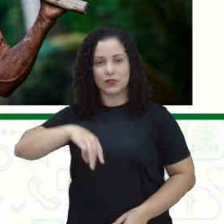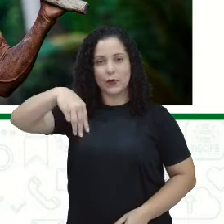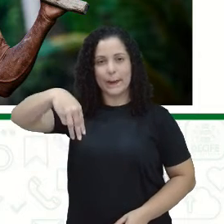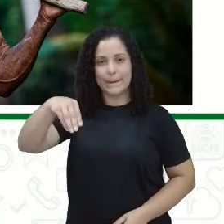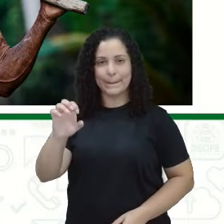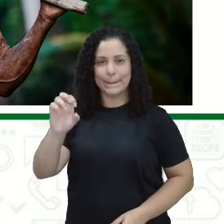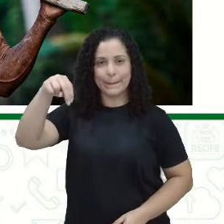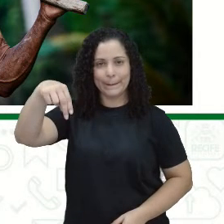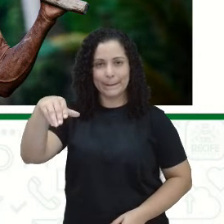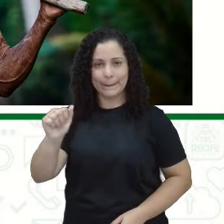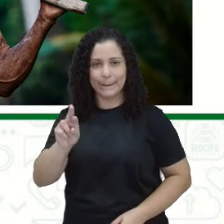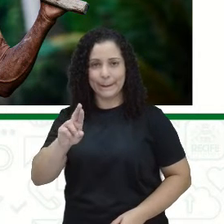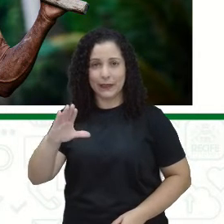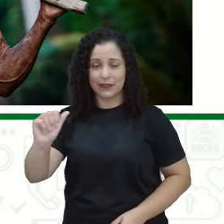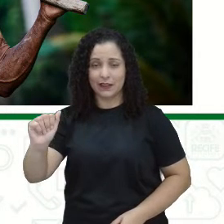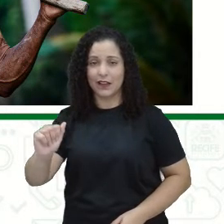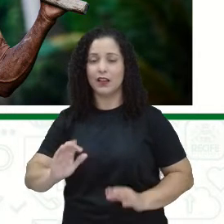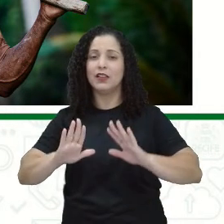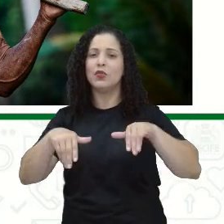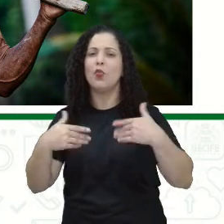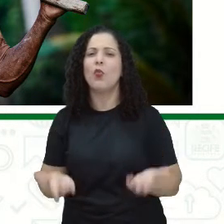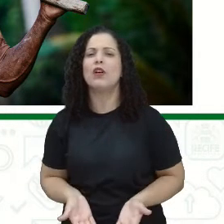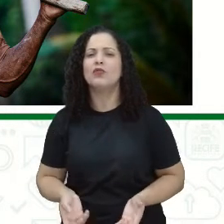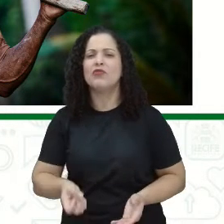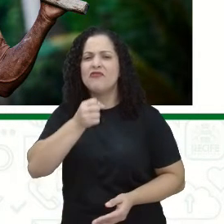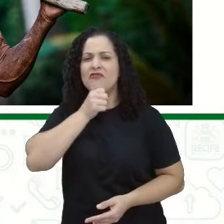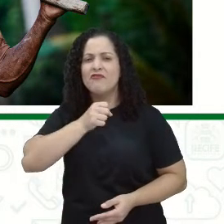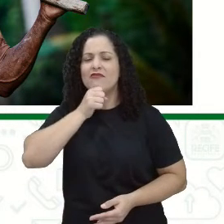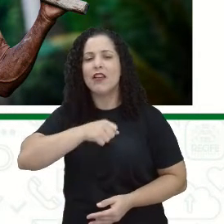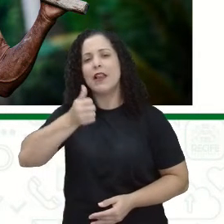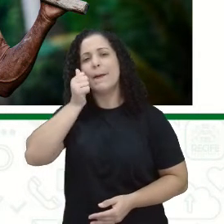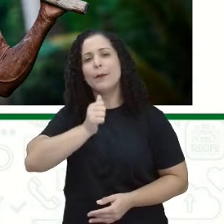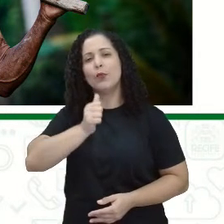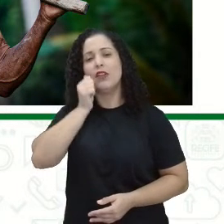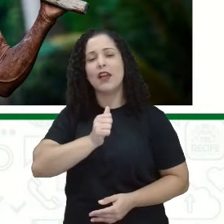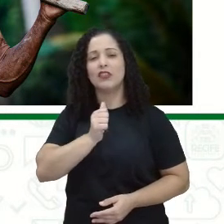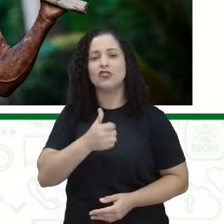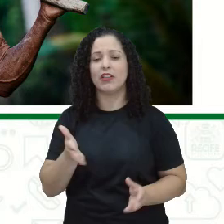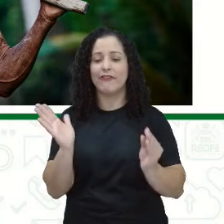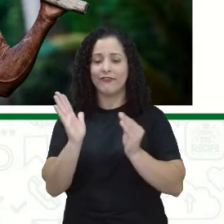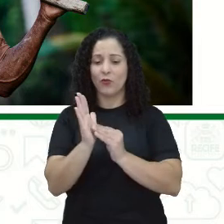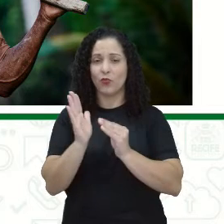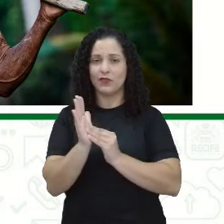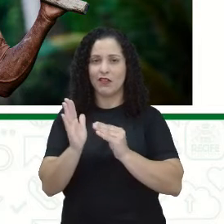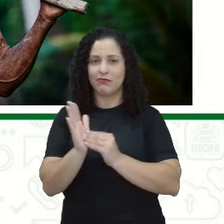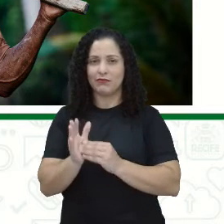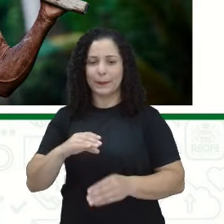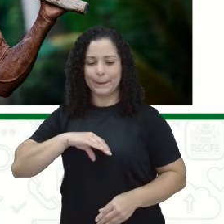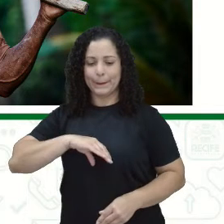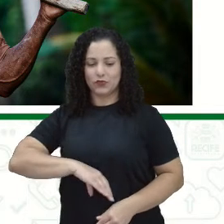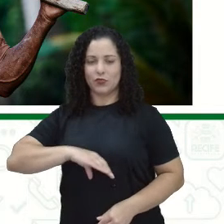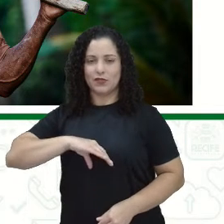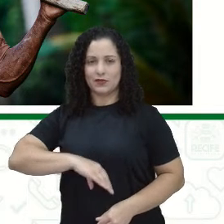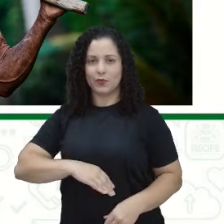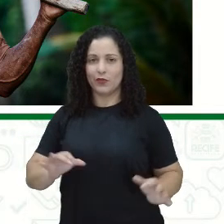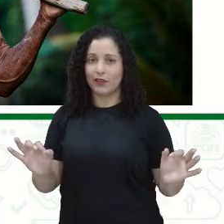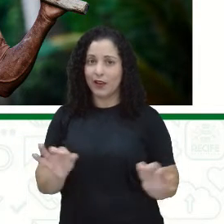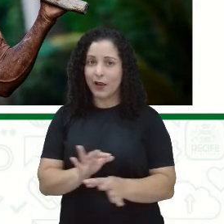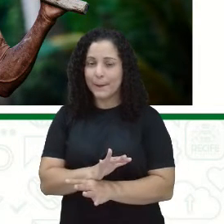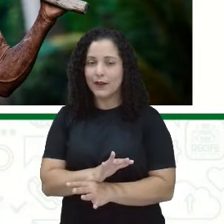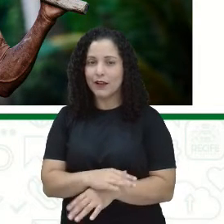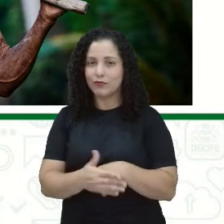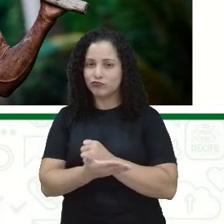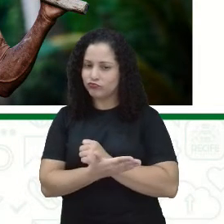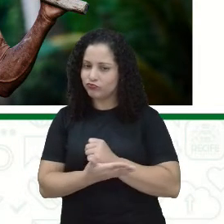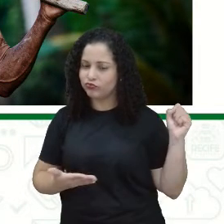aí, no envelhecimento, as mulheres vão se deparar com a menopausa, né? Que vão ter essa ausência da menstruação e dos hormônios